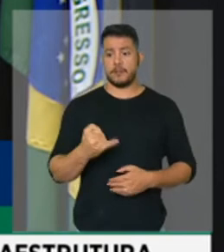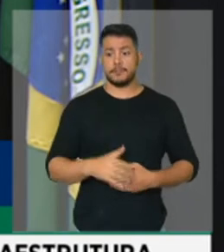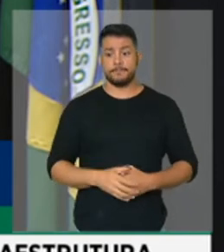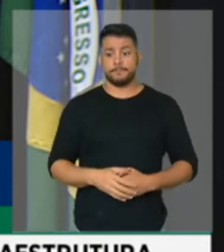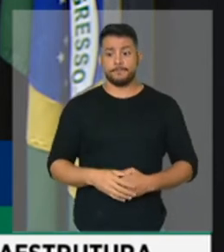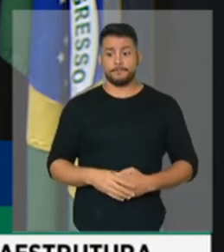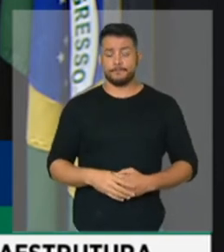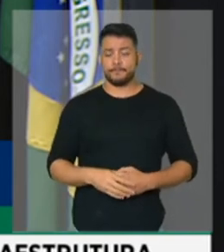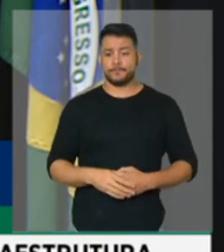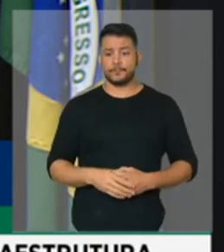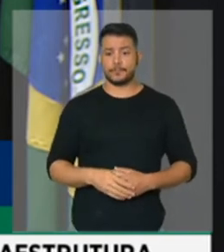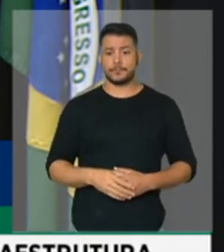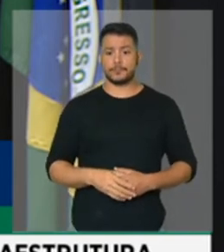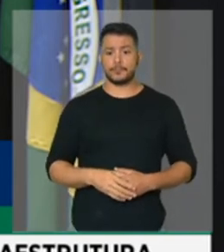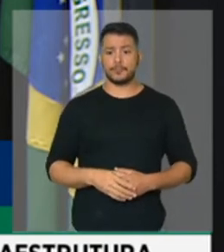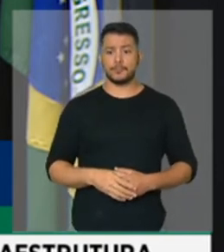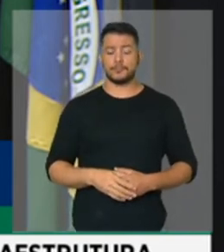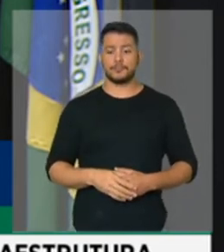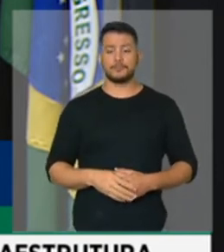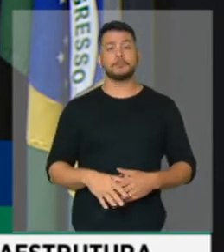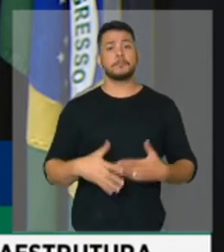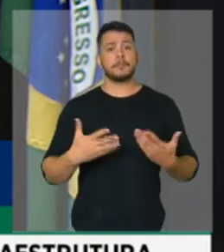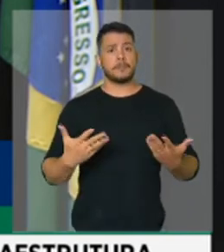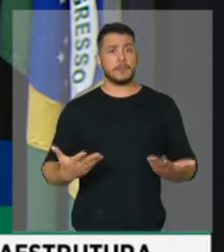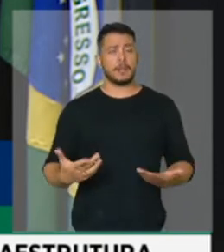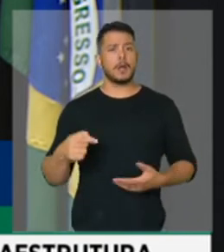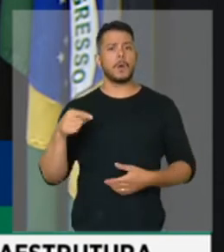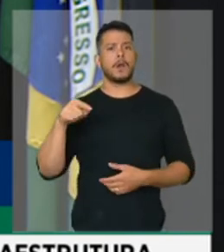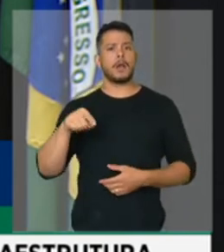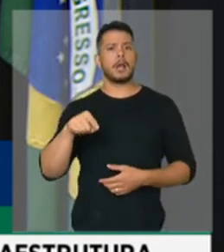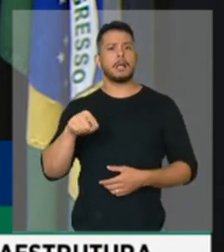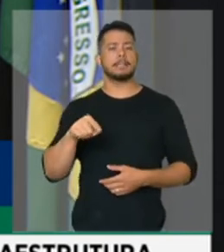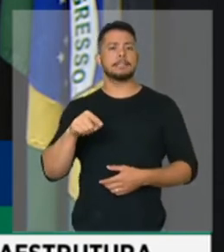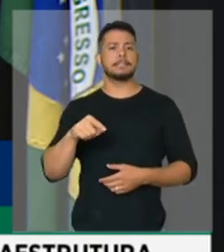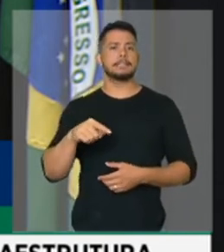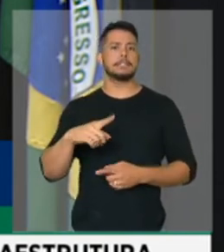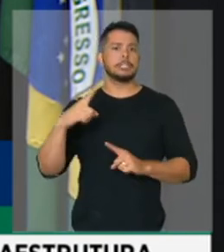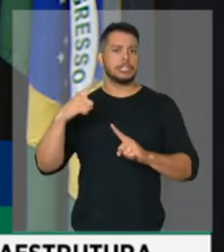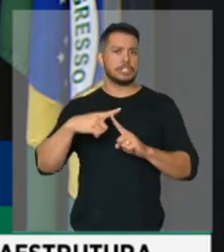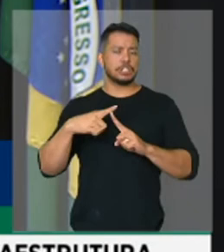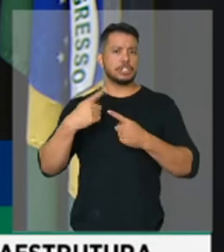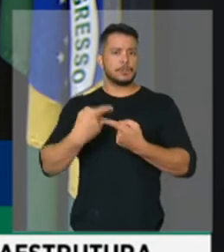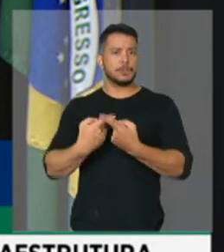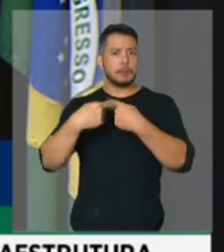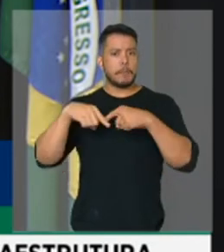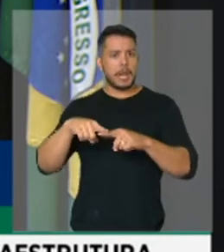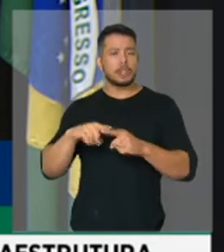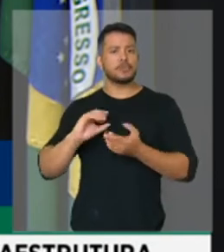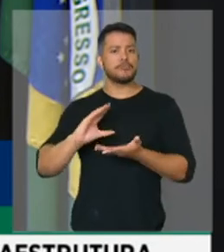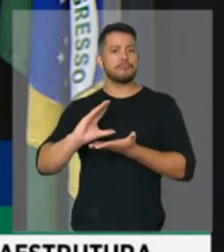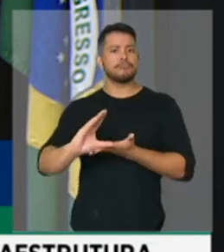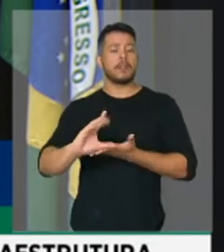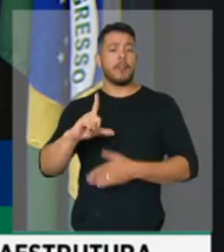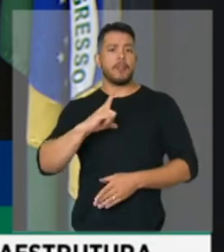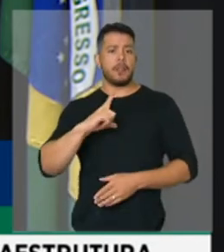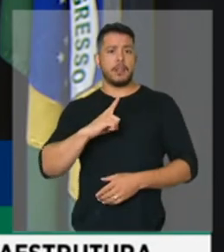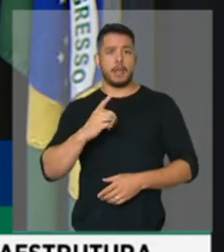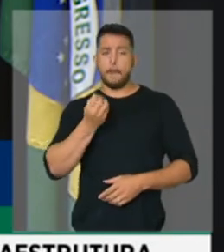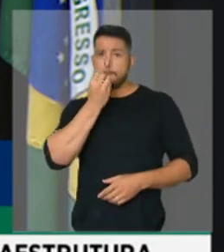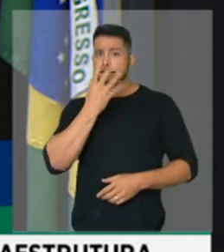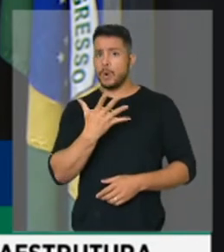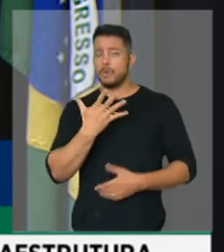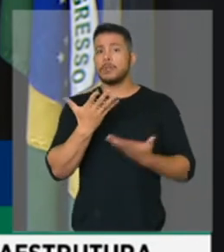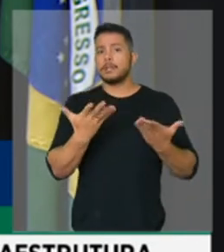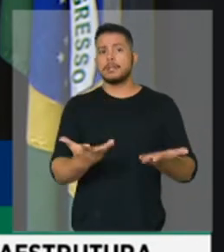instituição, ela traz vários benefícios. Ele tem uma neutralidade cambial para